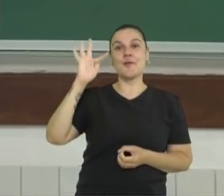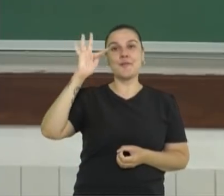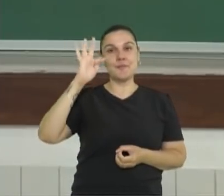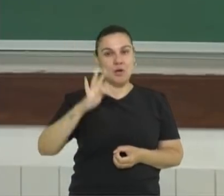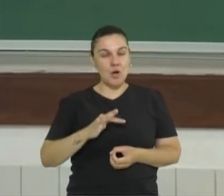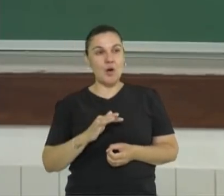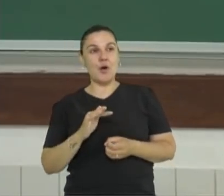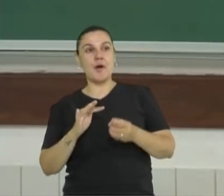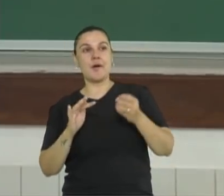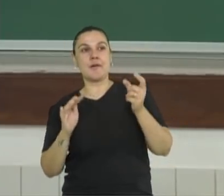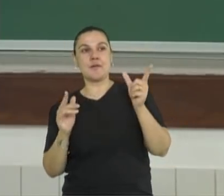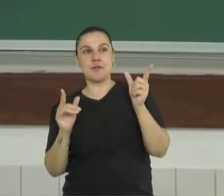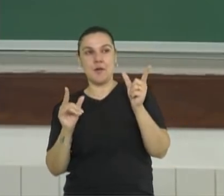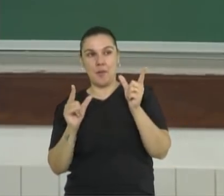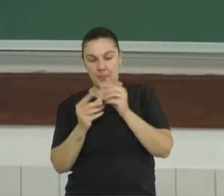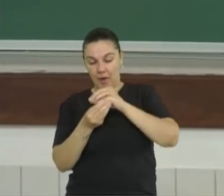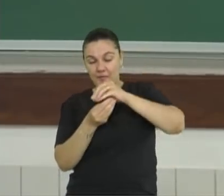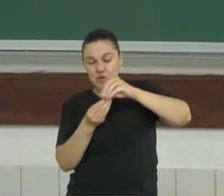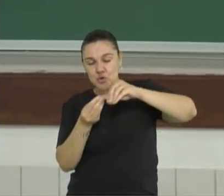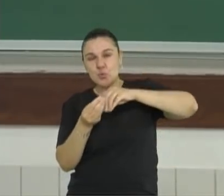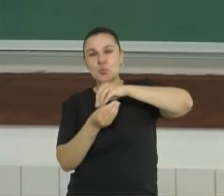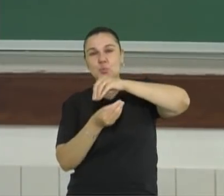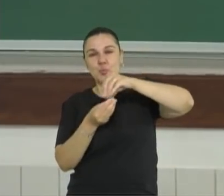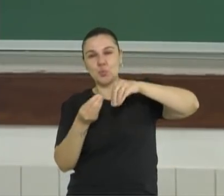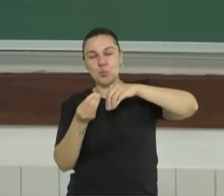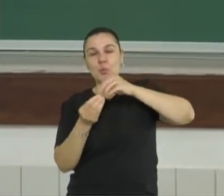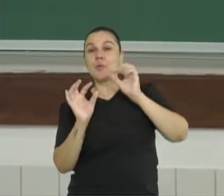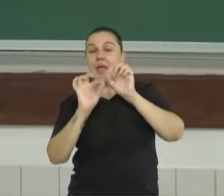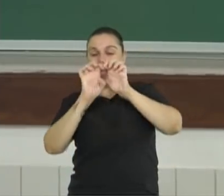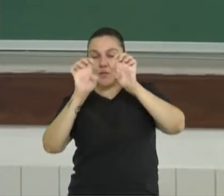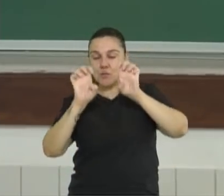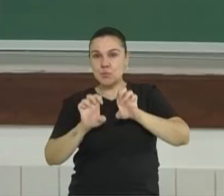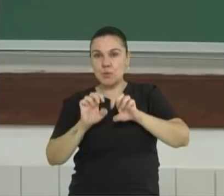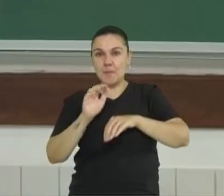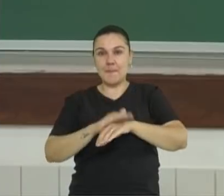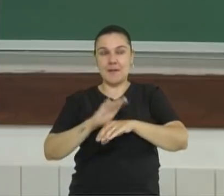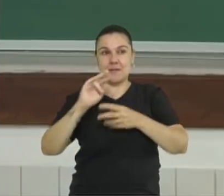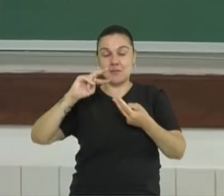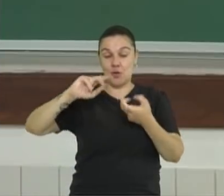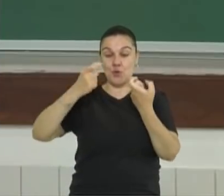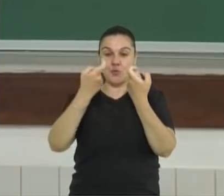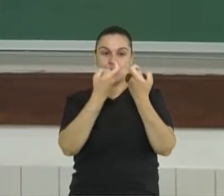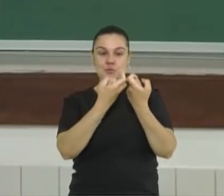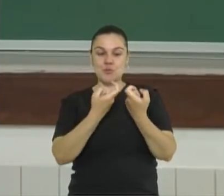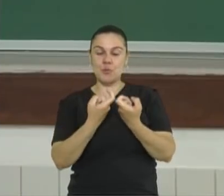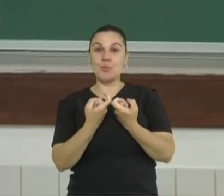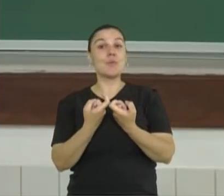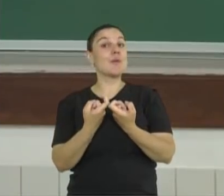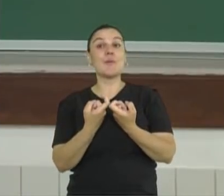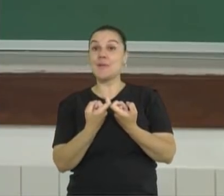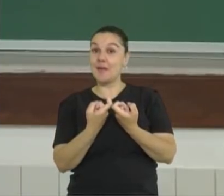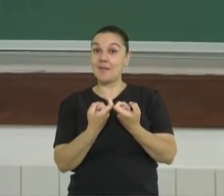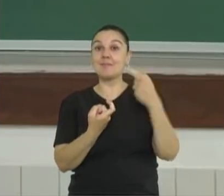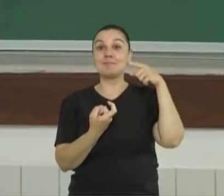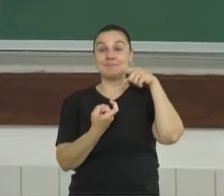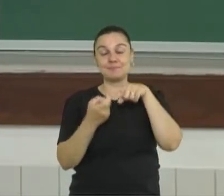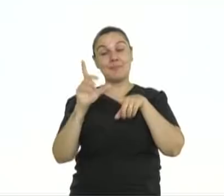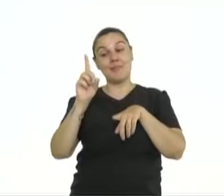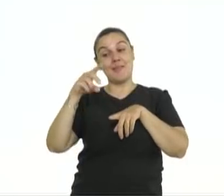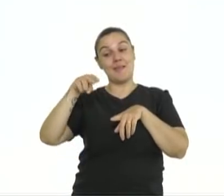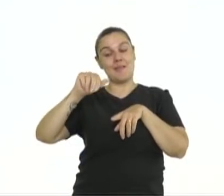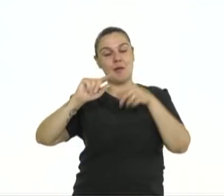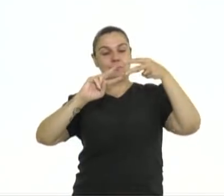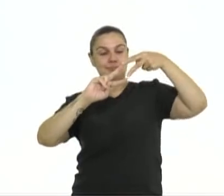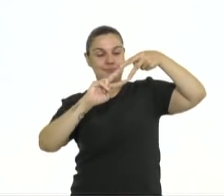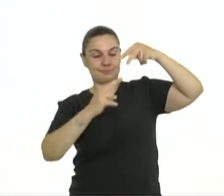sua menor unidade, na sua menor estrutura. Os cromossomos são constituídos por DNA,